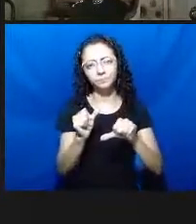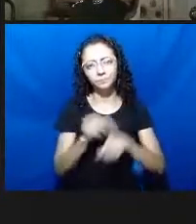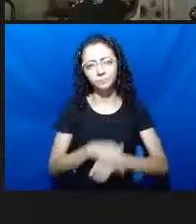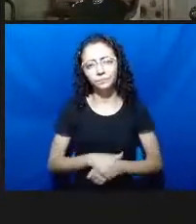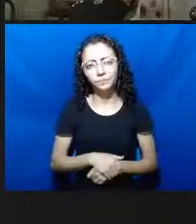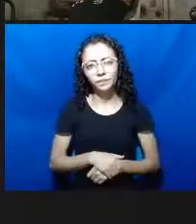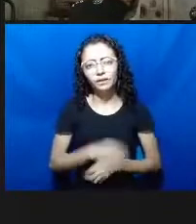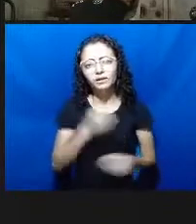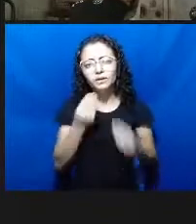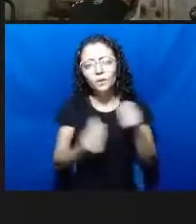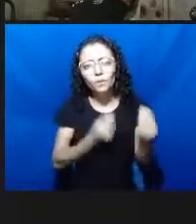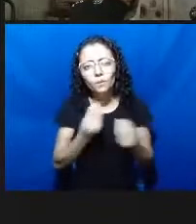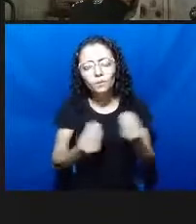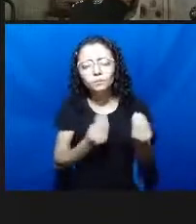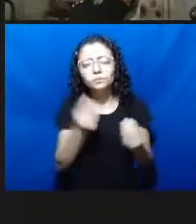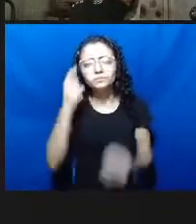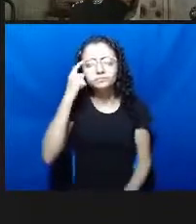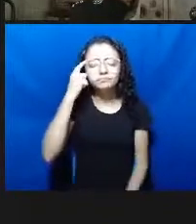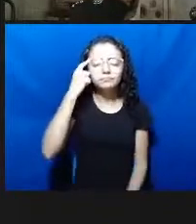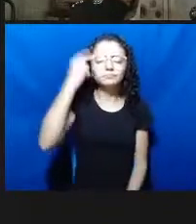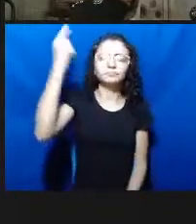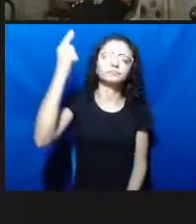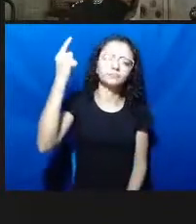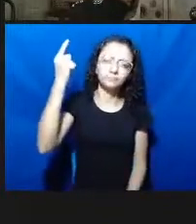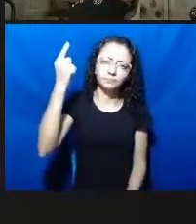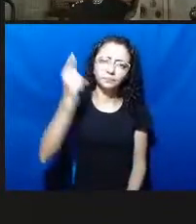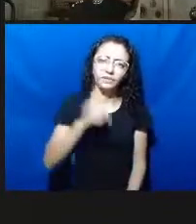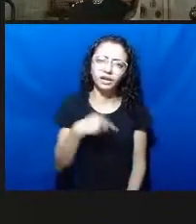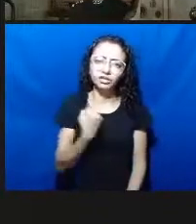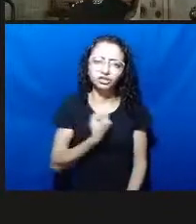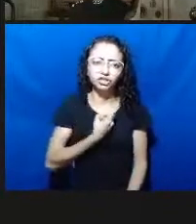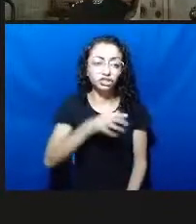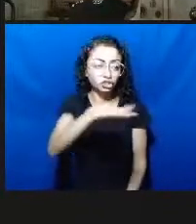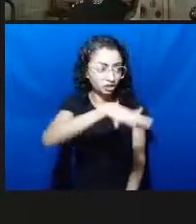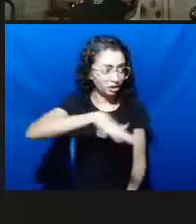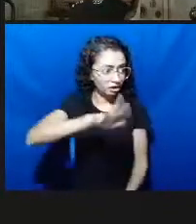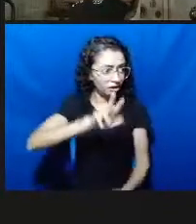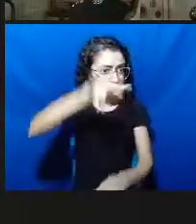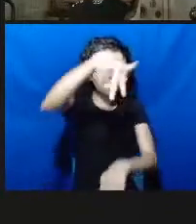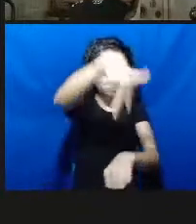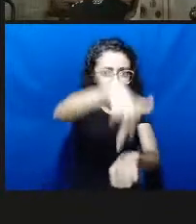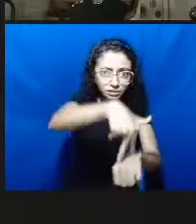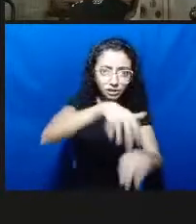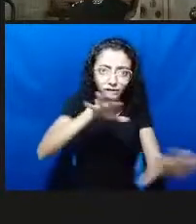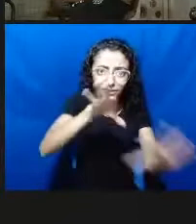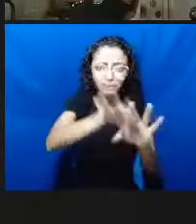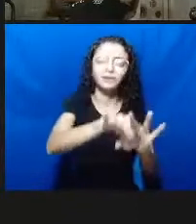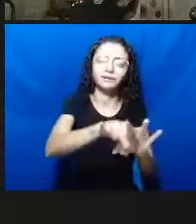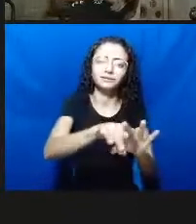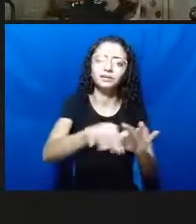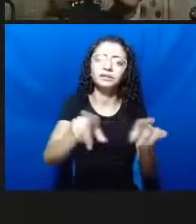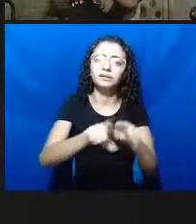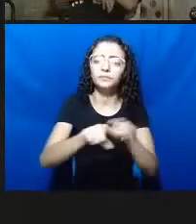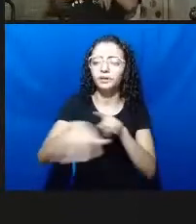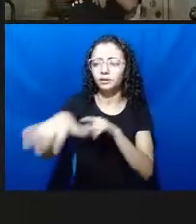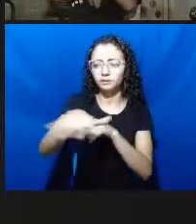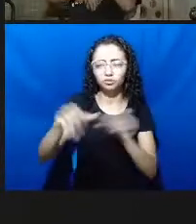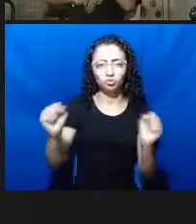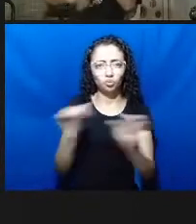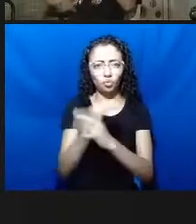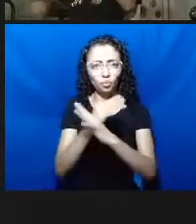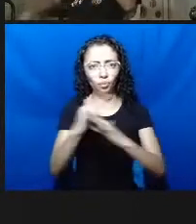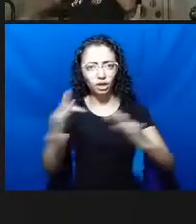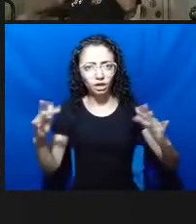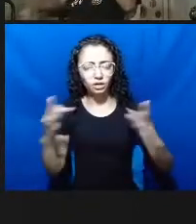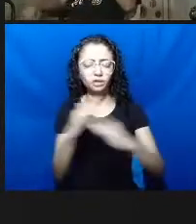como estas ideias que nós somos parte de uma paisagem, também de uma paisagem urbana, como mudar e transformar de